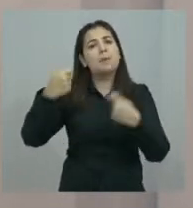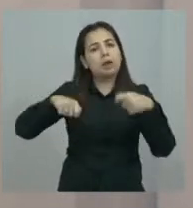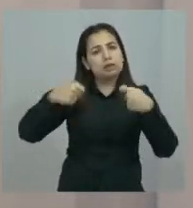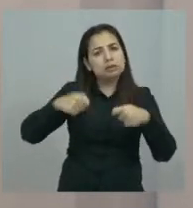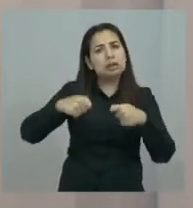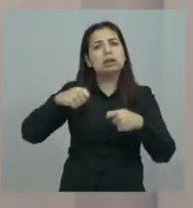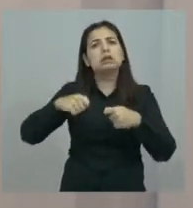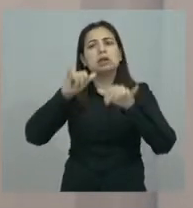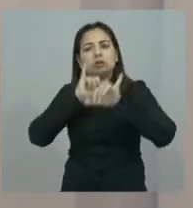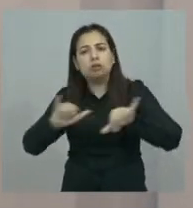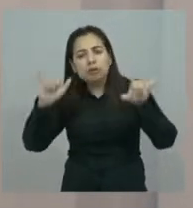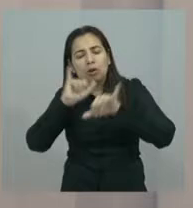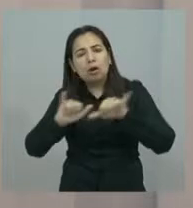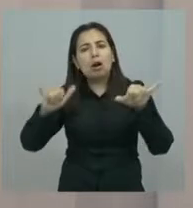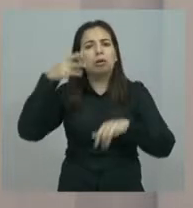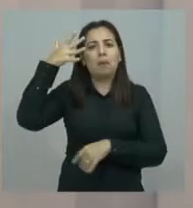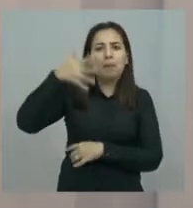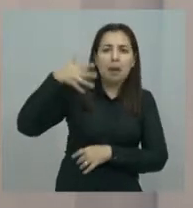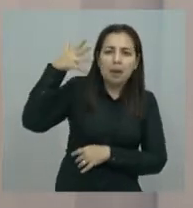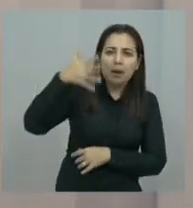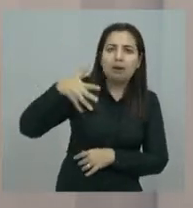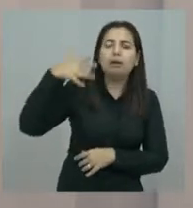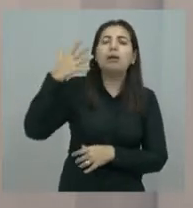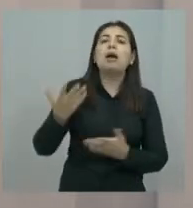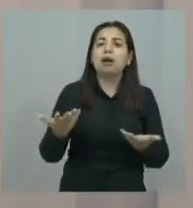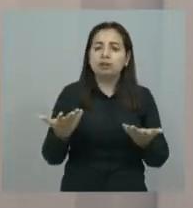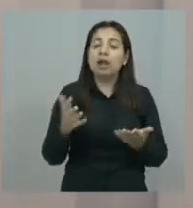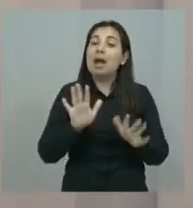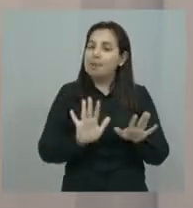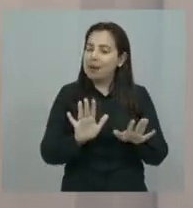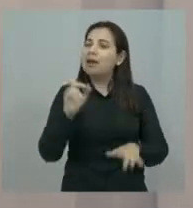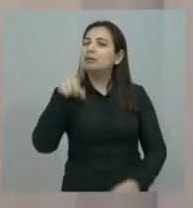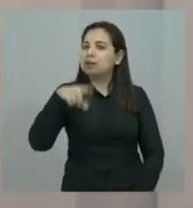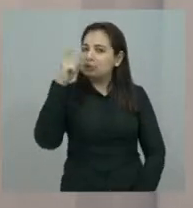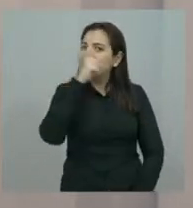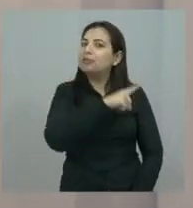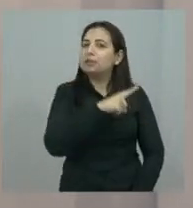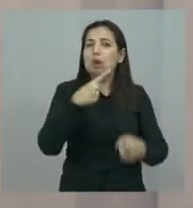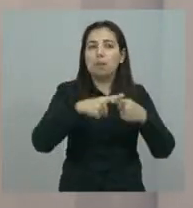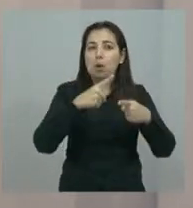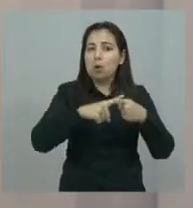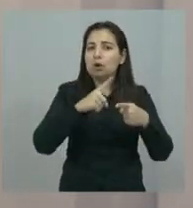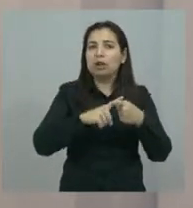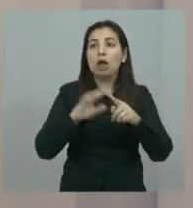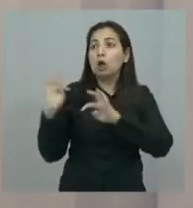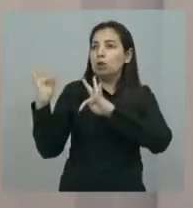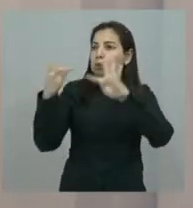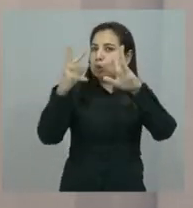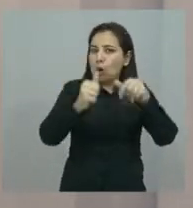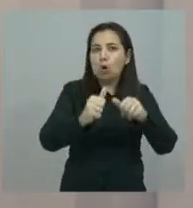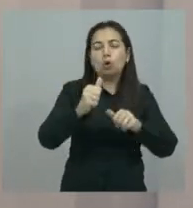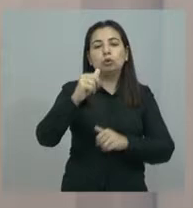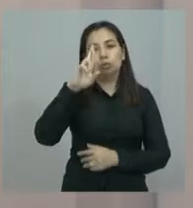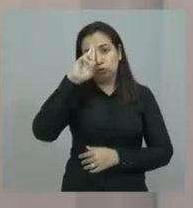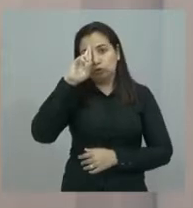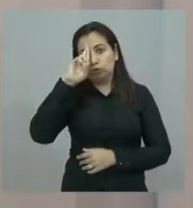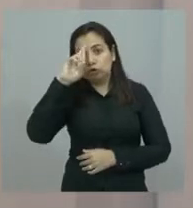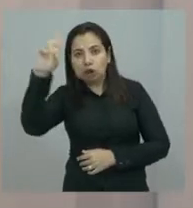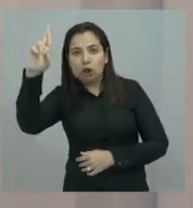nas escolas, mas é muito complicado, porque nem todo diretor permite, né? Com essa onda